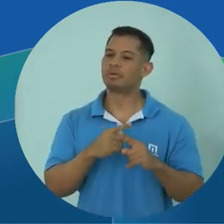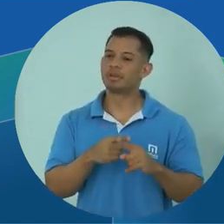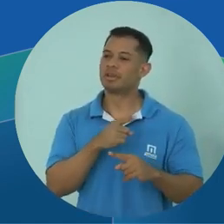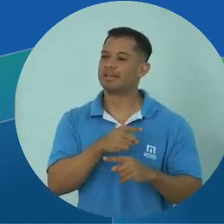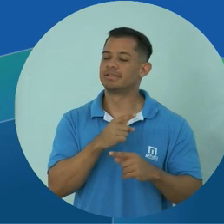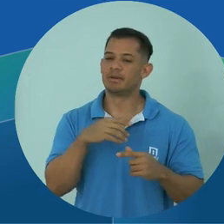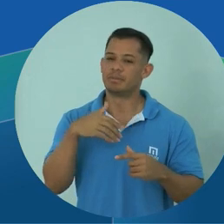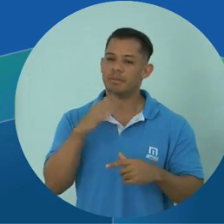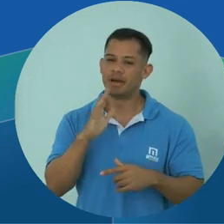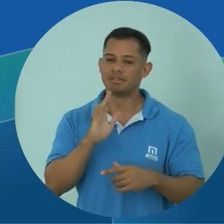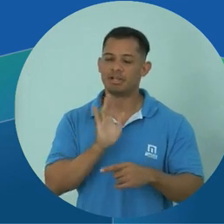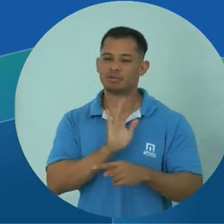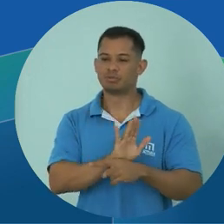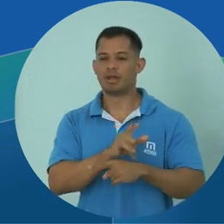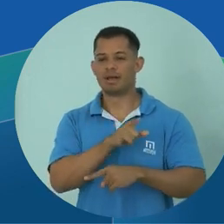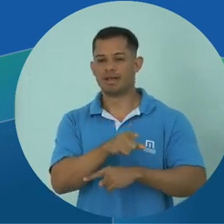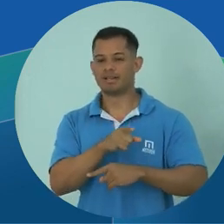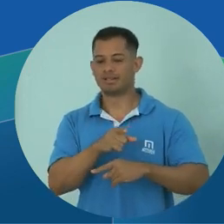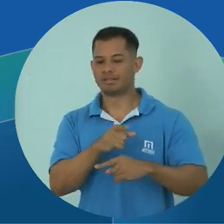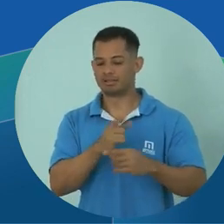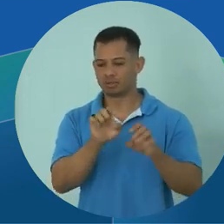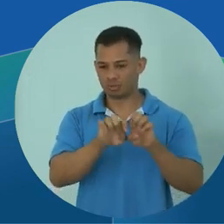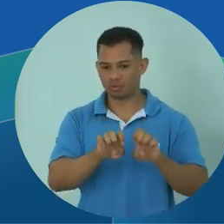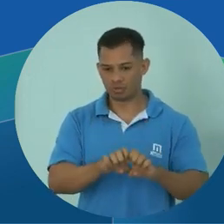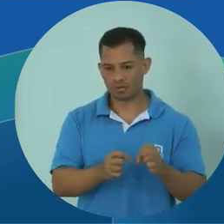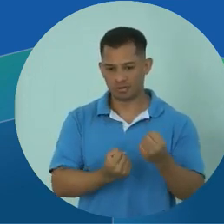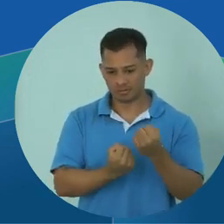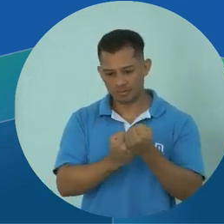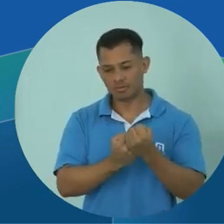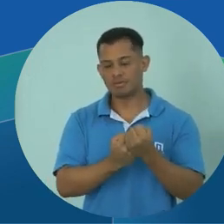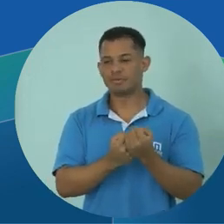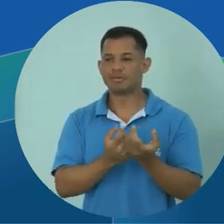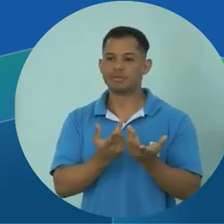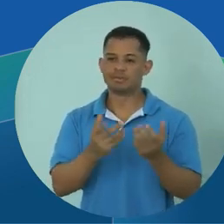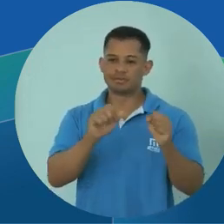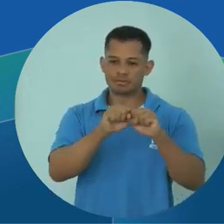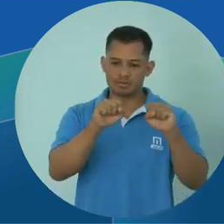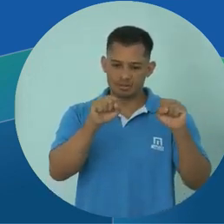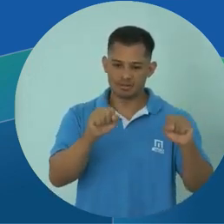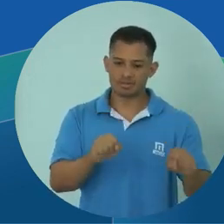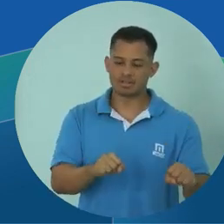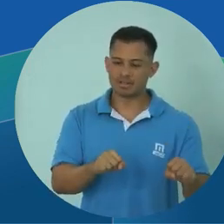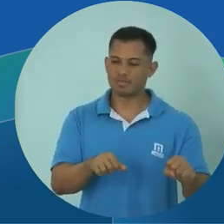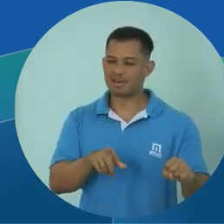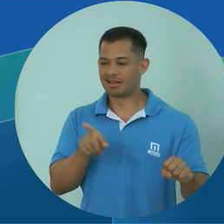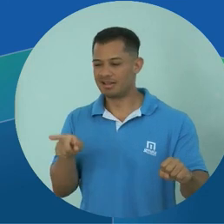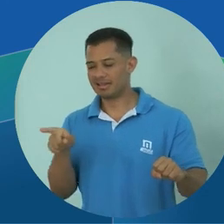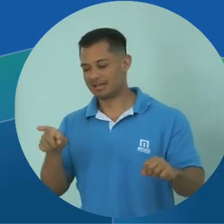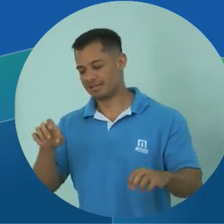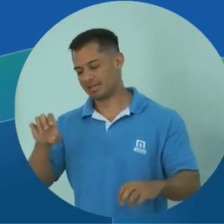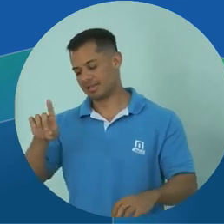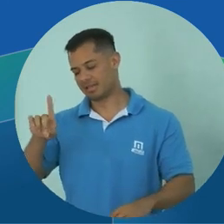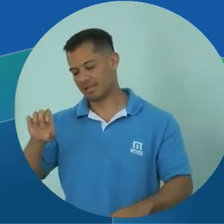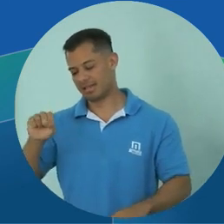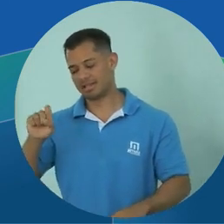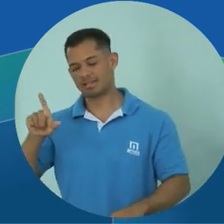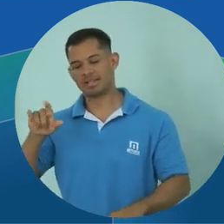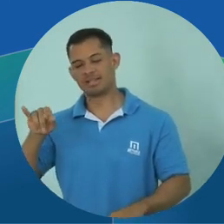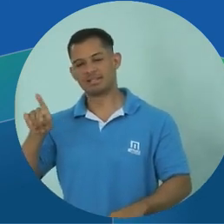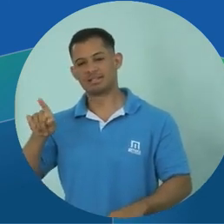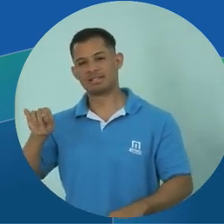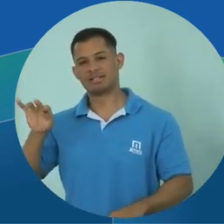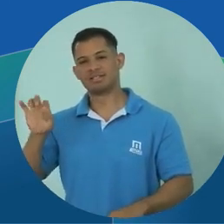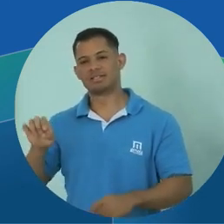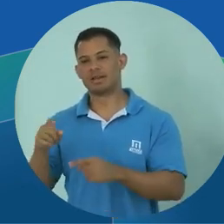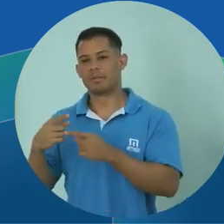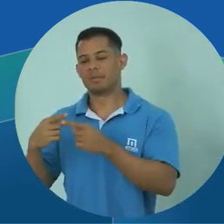mais estrutura de apoio nos blocos, para o sistema deslizante, que a gente seria necessário muito mais estrutura de